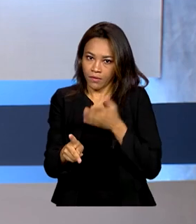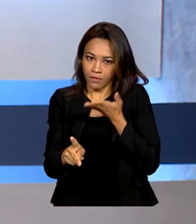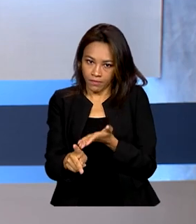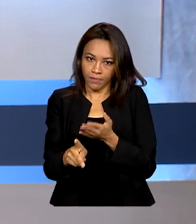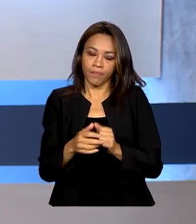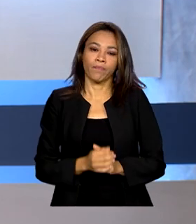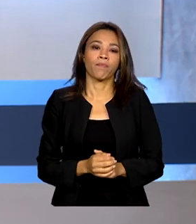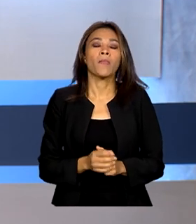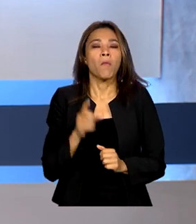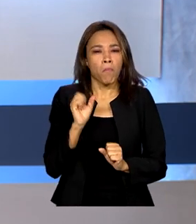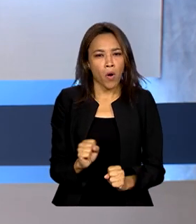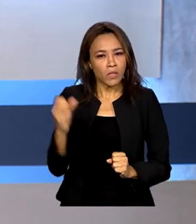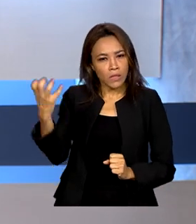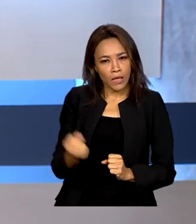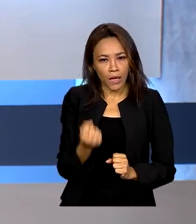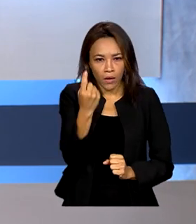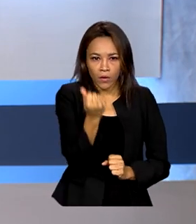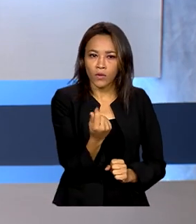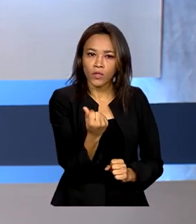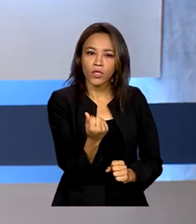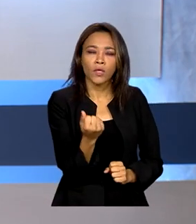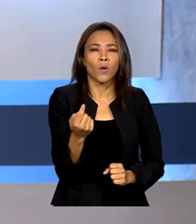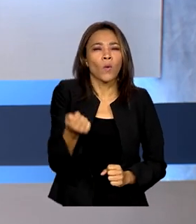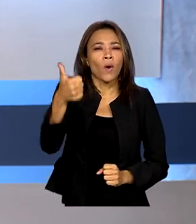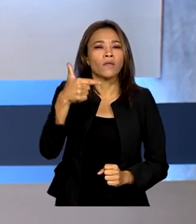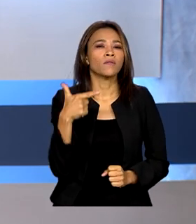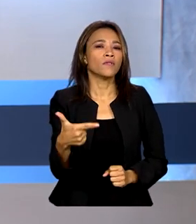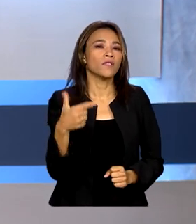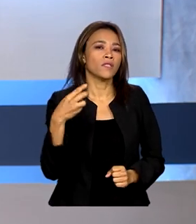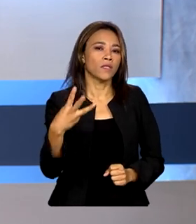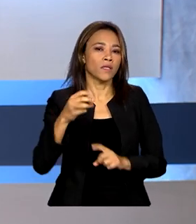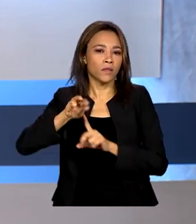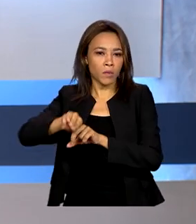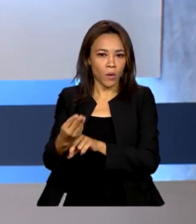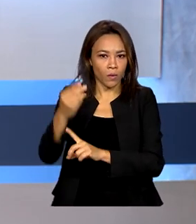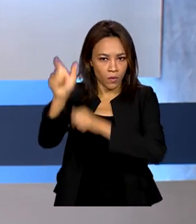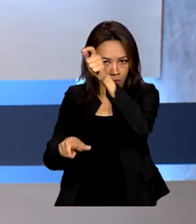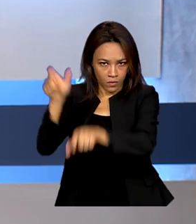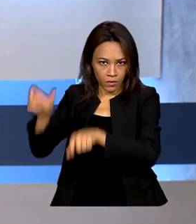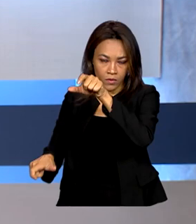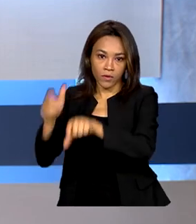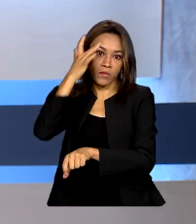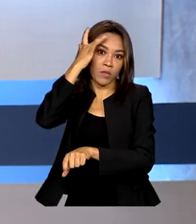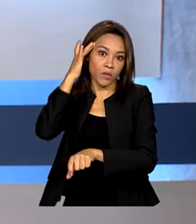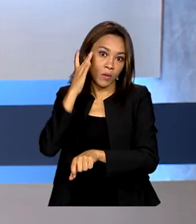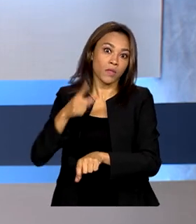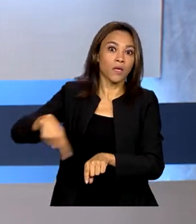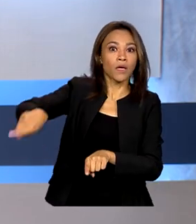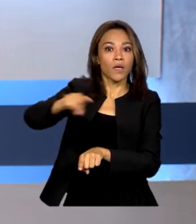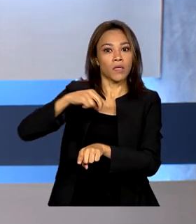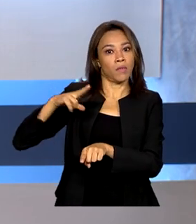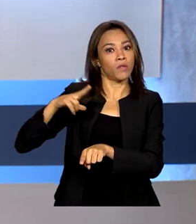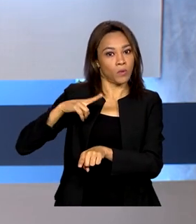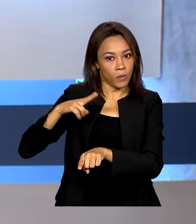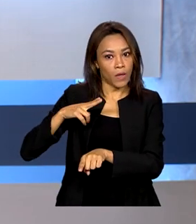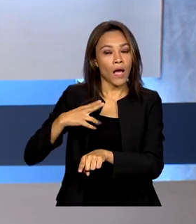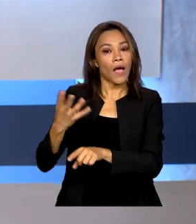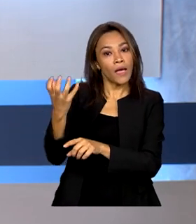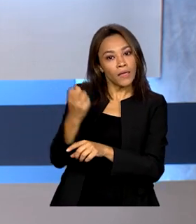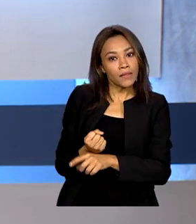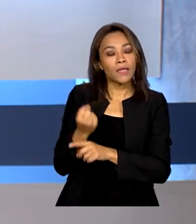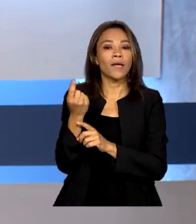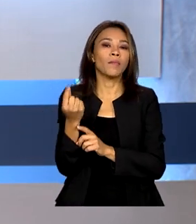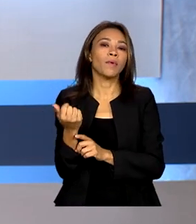Público. Podem sacar o abono quase 23 milhões de trabalhadores. Os da iniciativa privada recebem pela Caixa